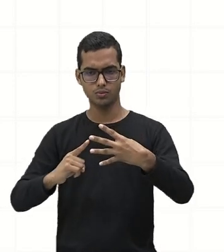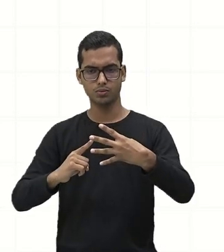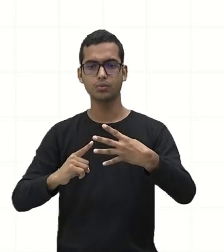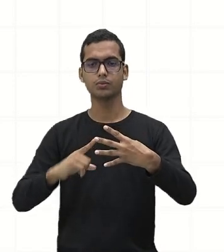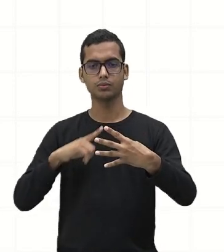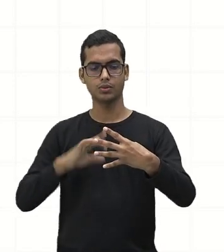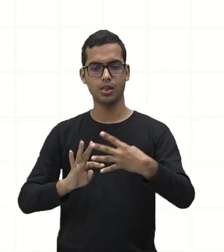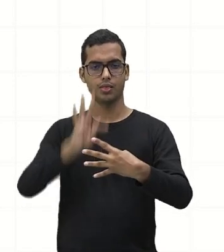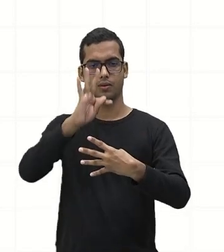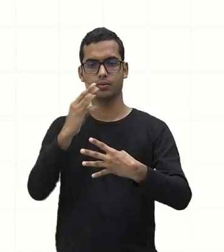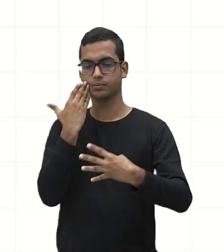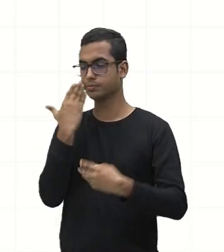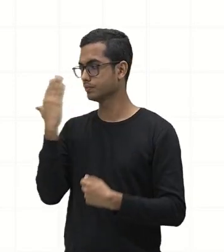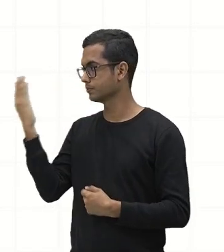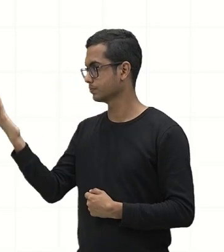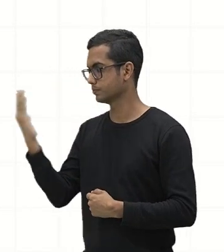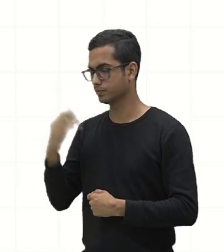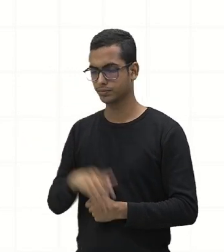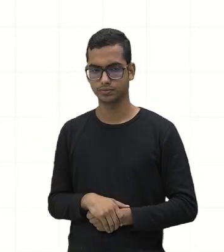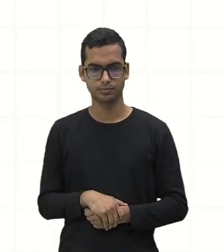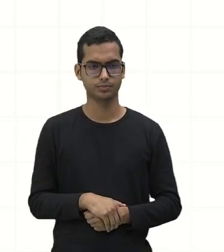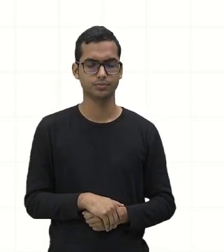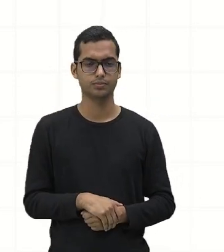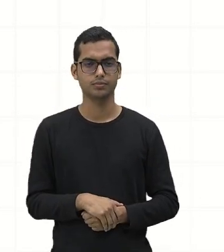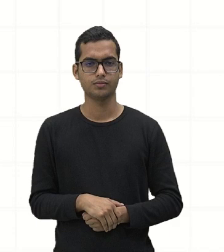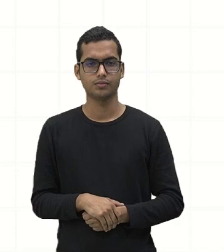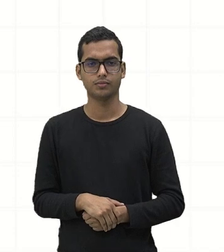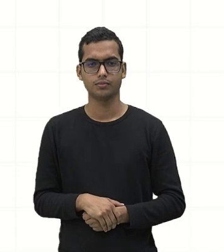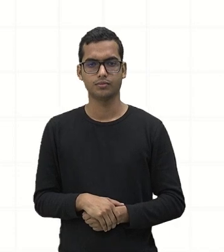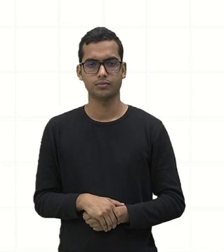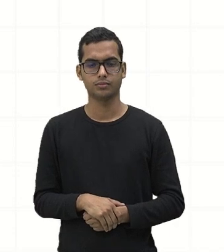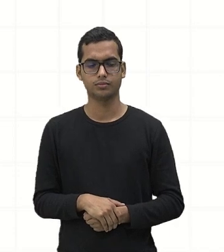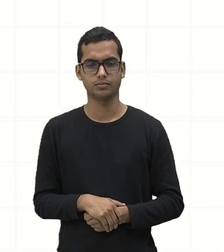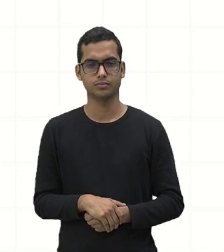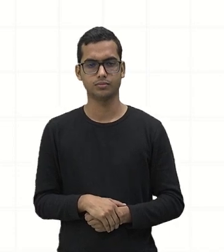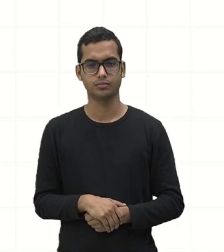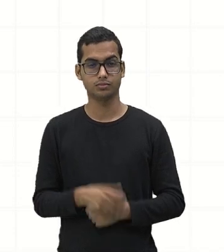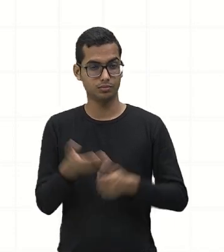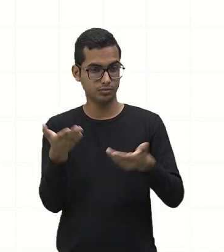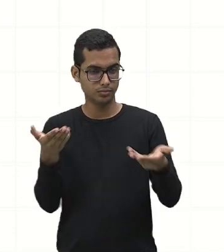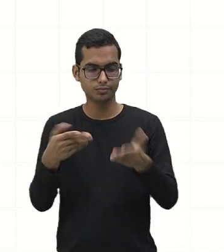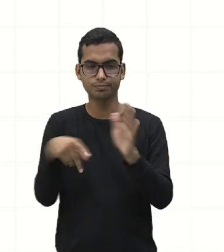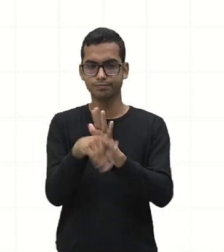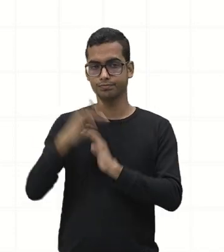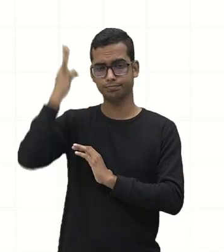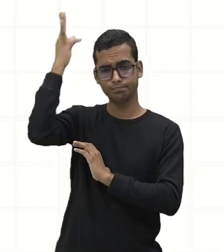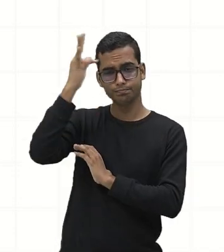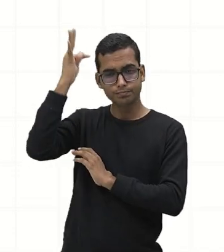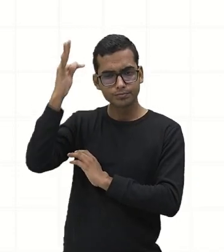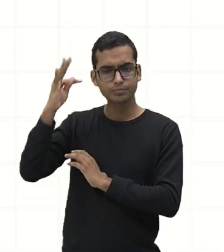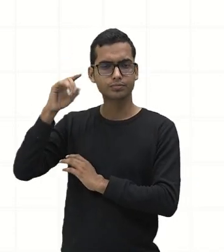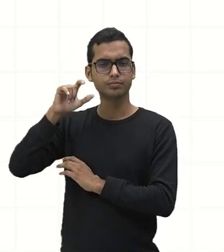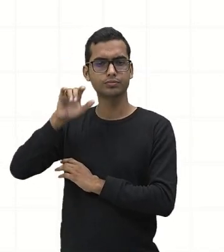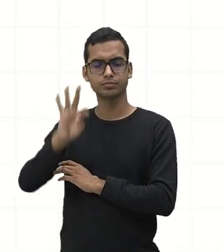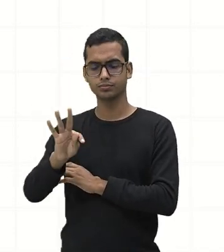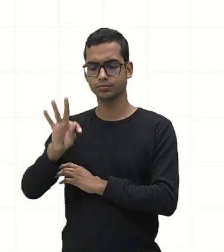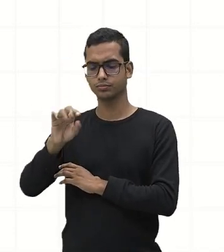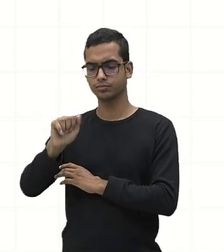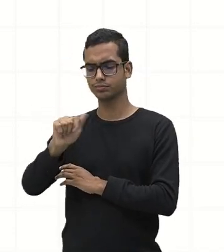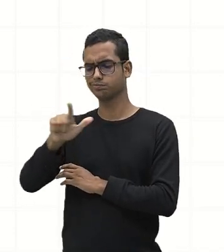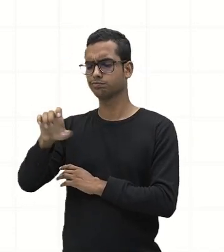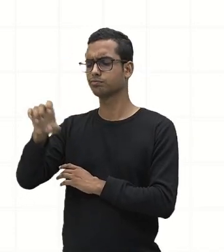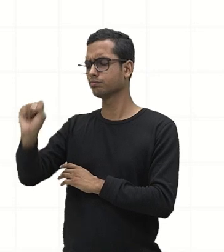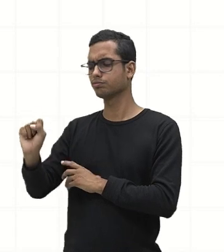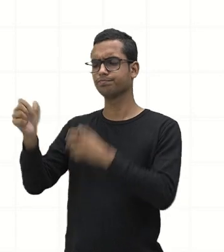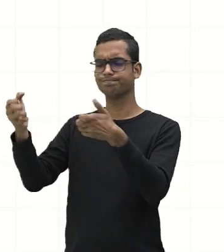até aí? Tudo tranquilo. E aí sim, chega agora o Teorema de Tales. O que diz